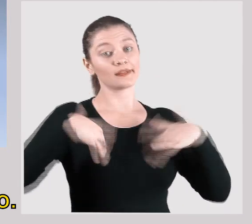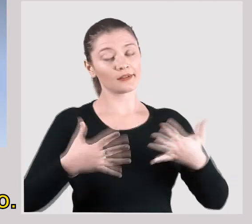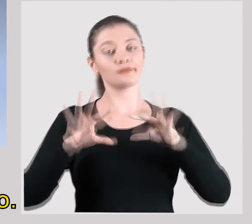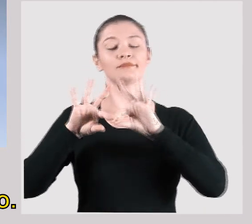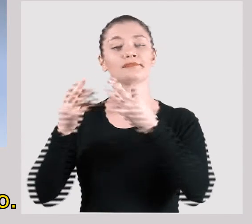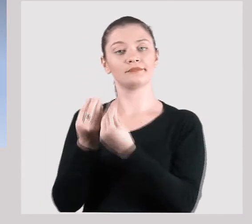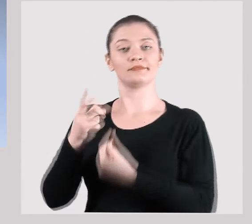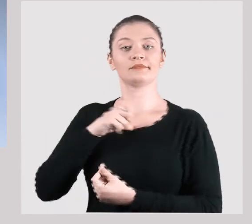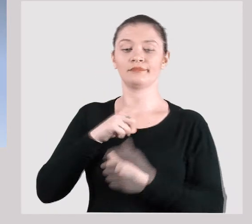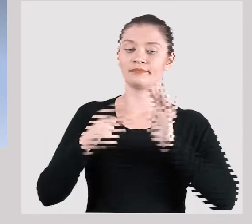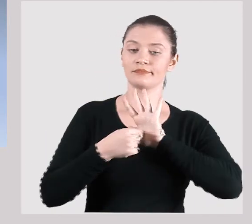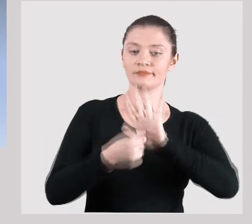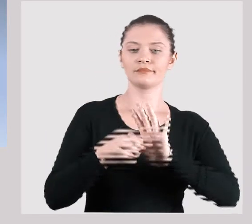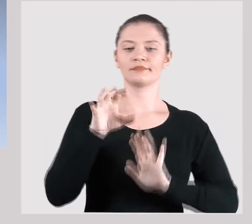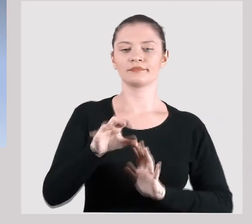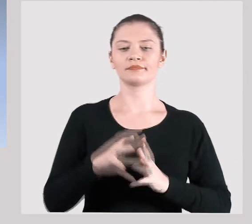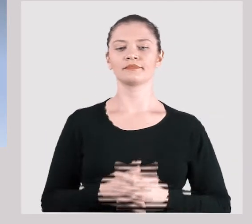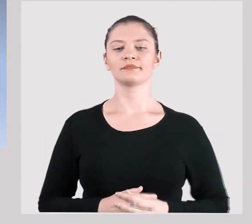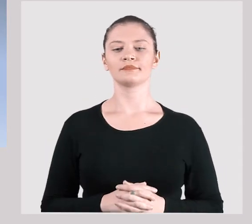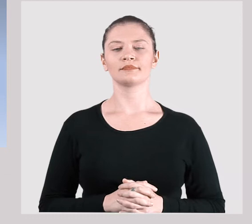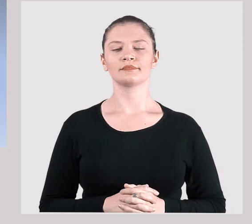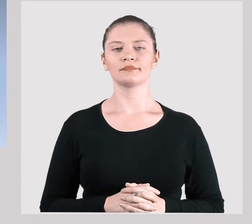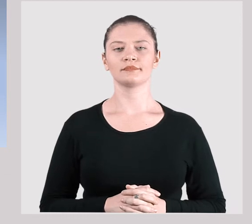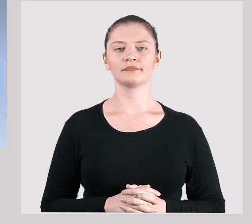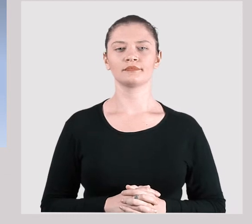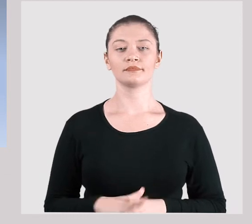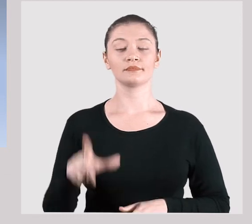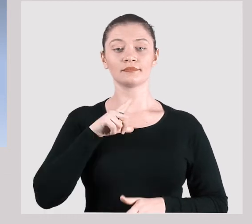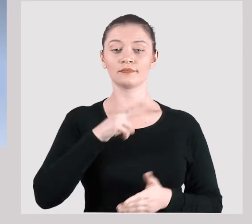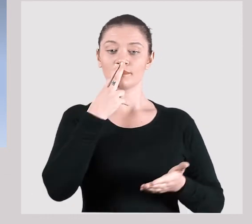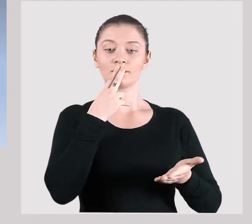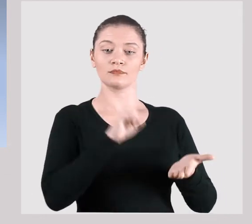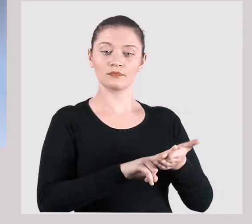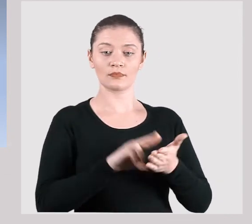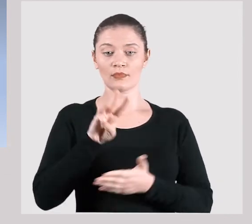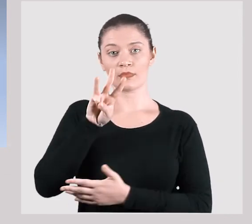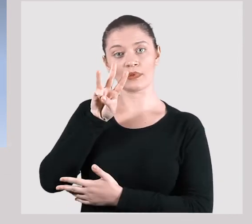isso. Aqui a gente tem uma carta da WPS, são pacientes que